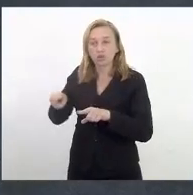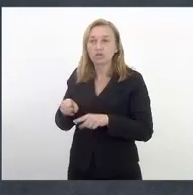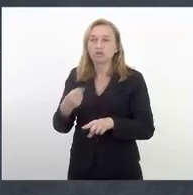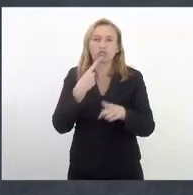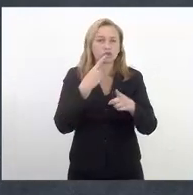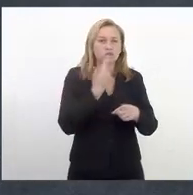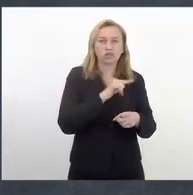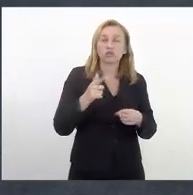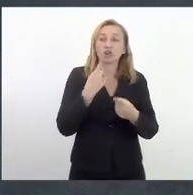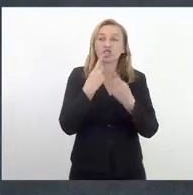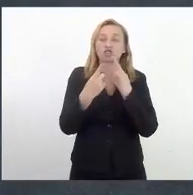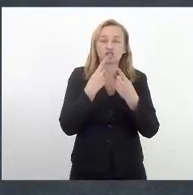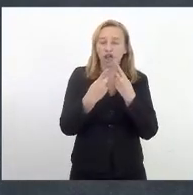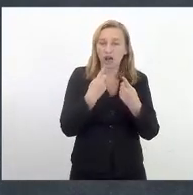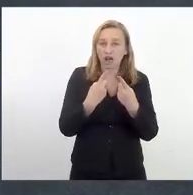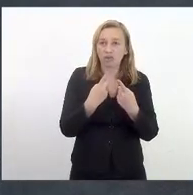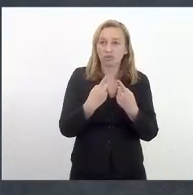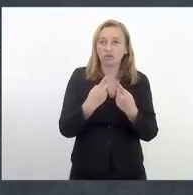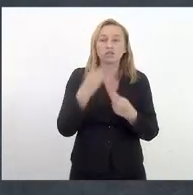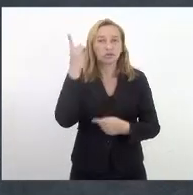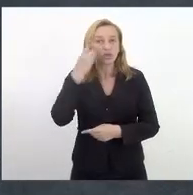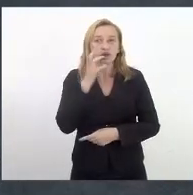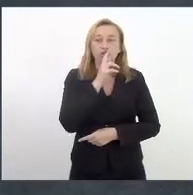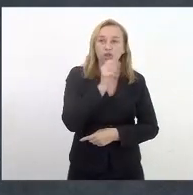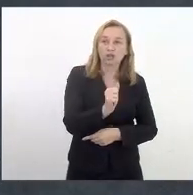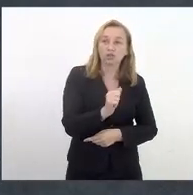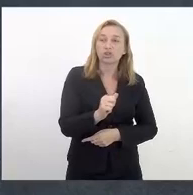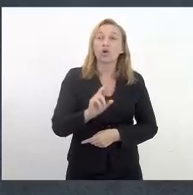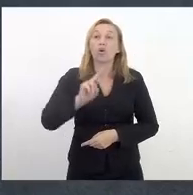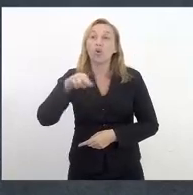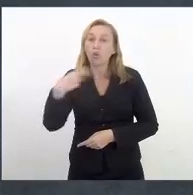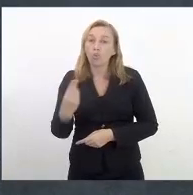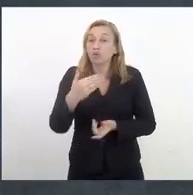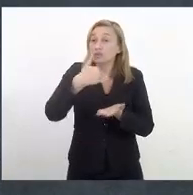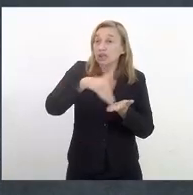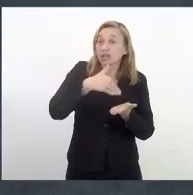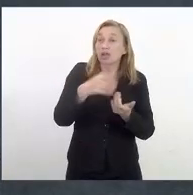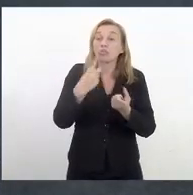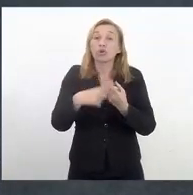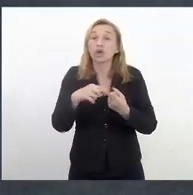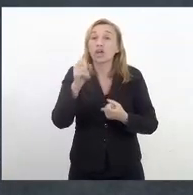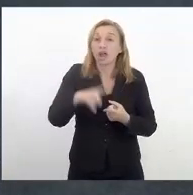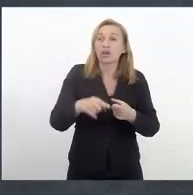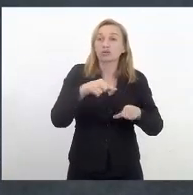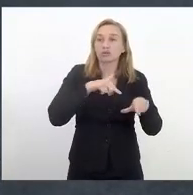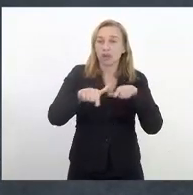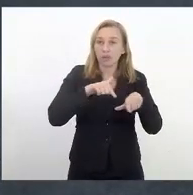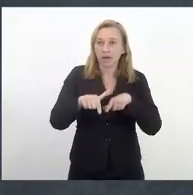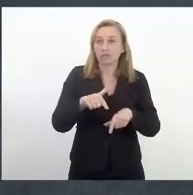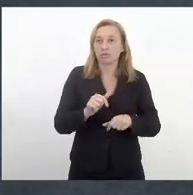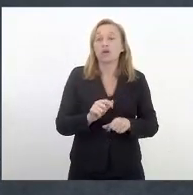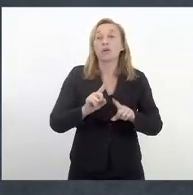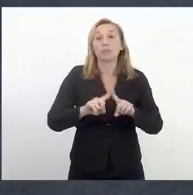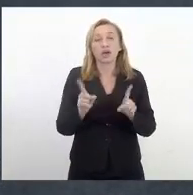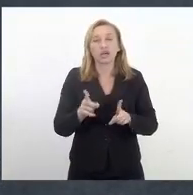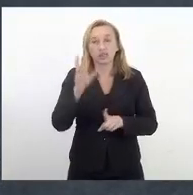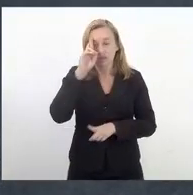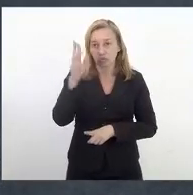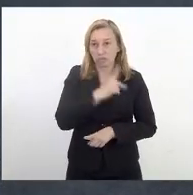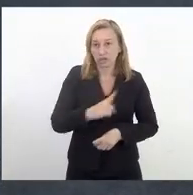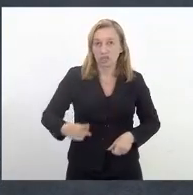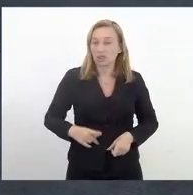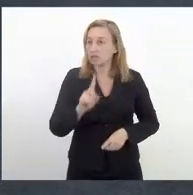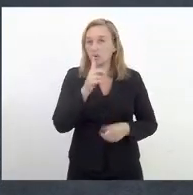diálogo conosco comigo com deputado Rodrigo Amorim ou com os secretários o que esse é o trabalho que tem mais isso seu presente